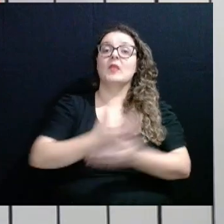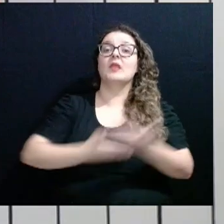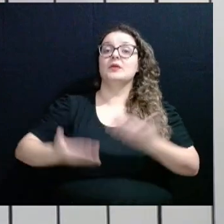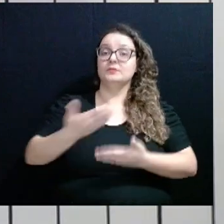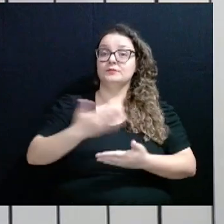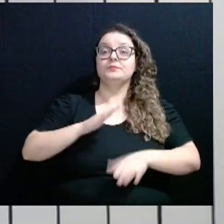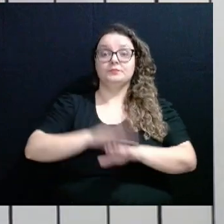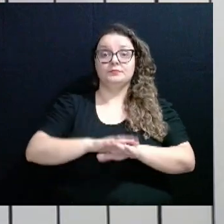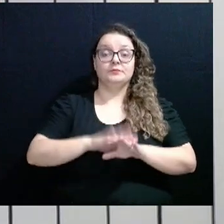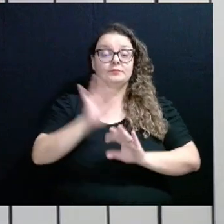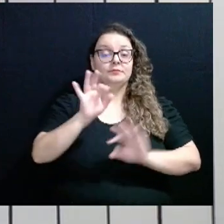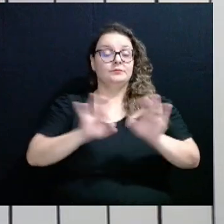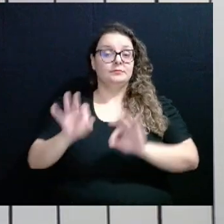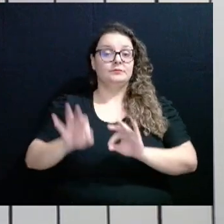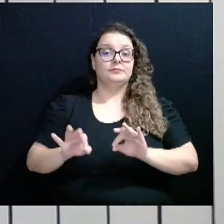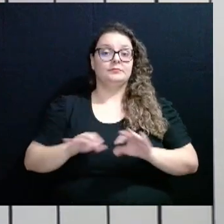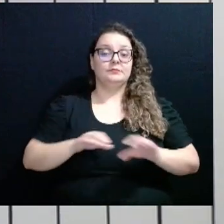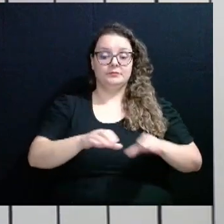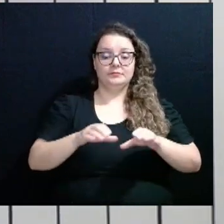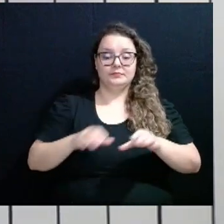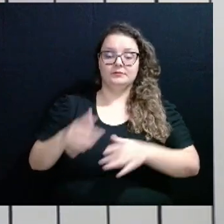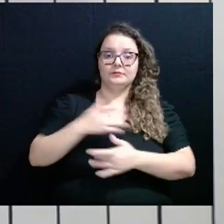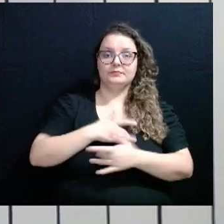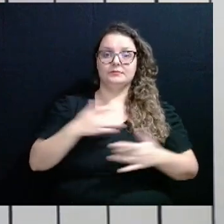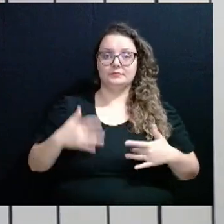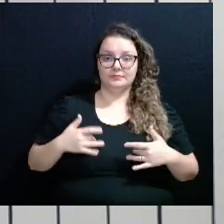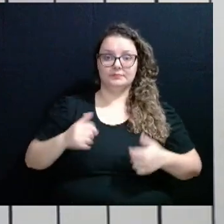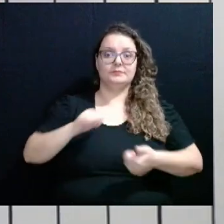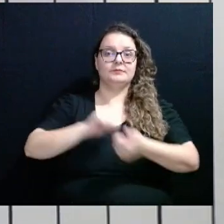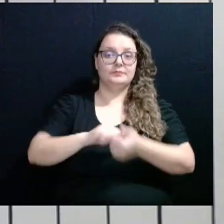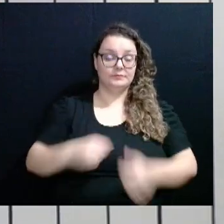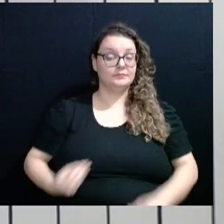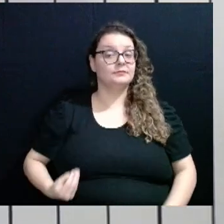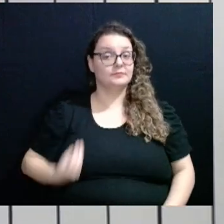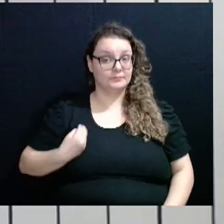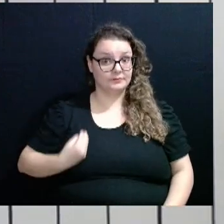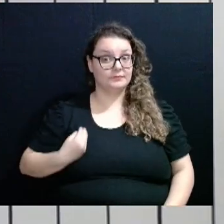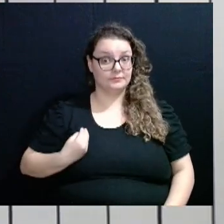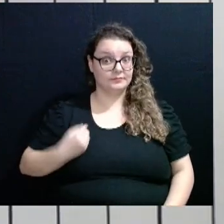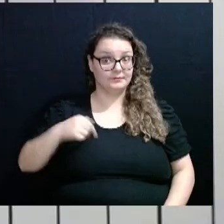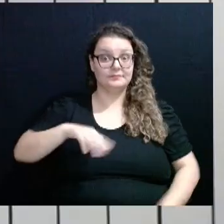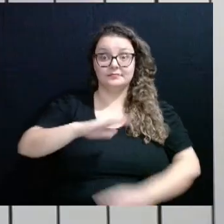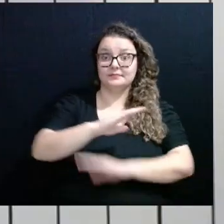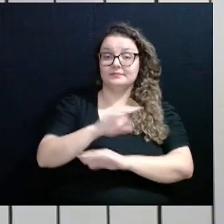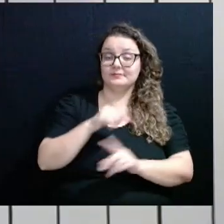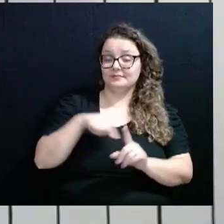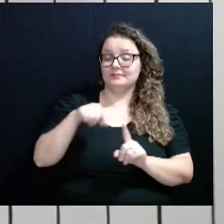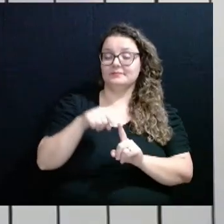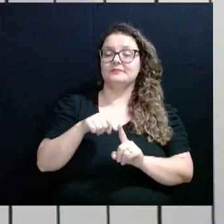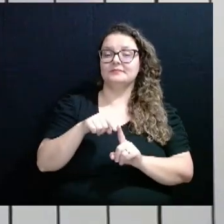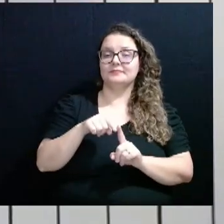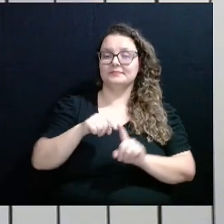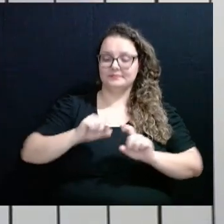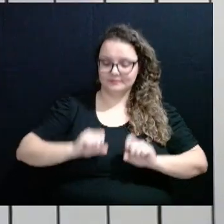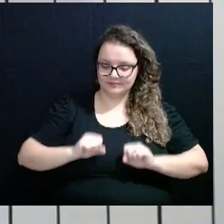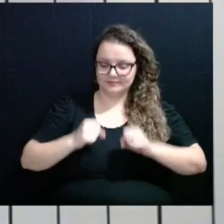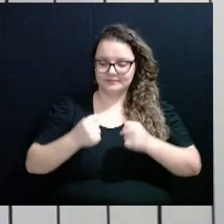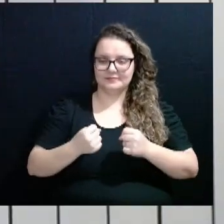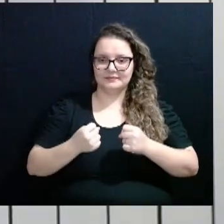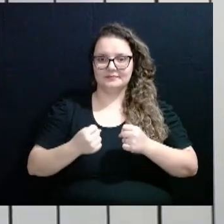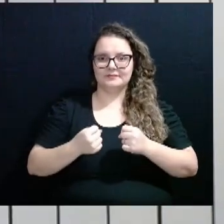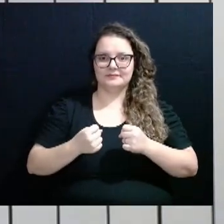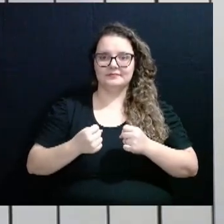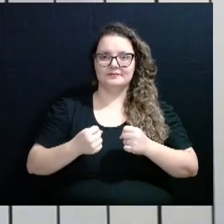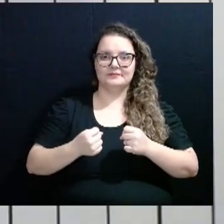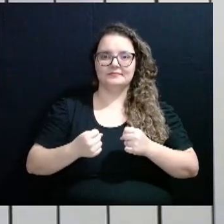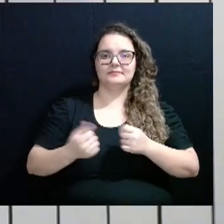pela Coordenadoria de Saúde e Qualidade de Vida aqui da Câmara, que tem como objetivo reforçar os vínculos entre os